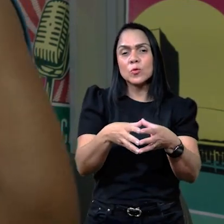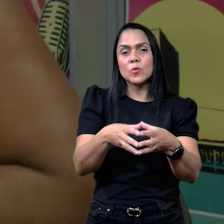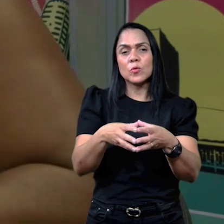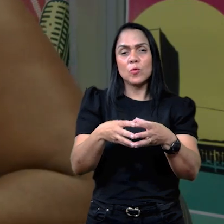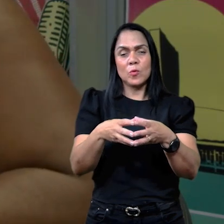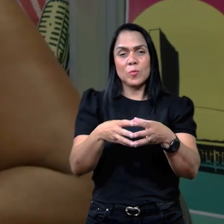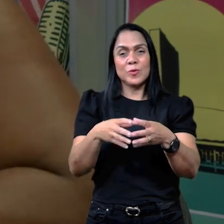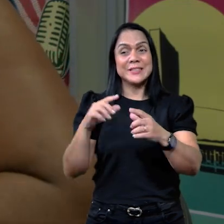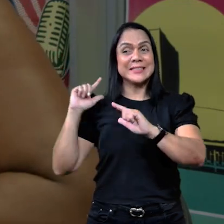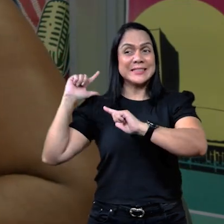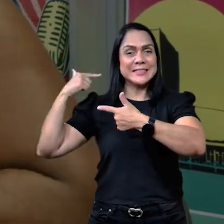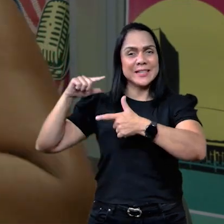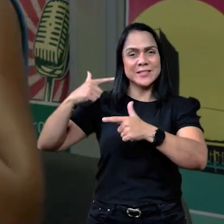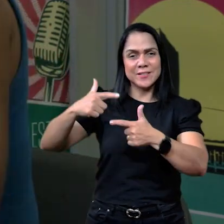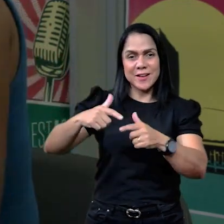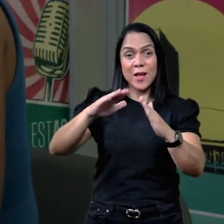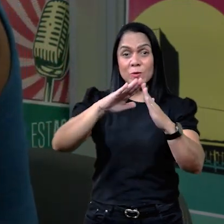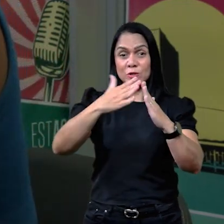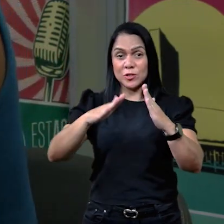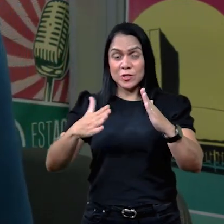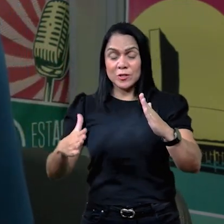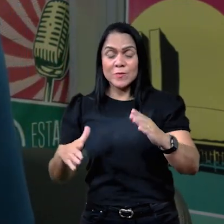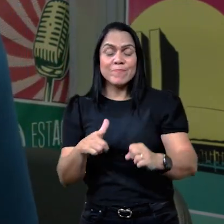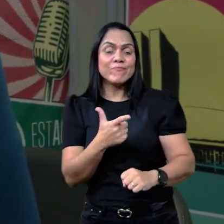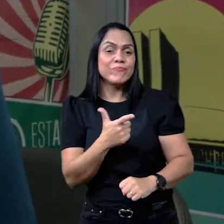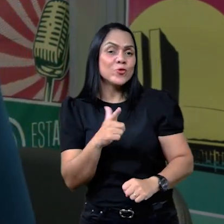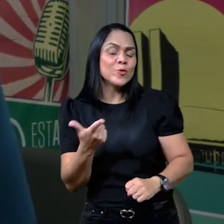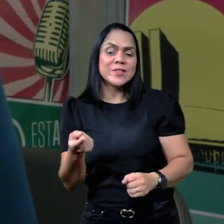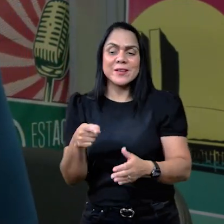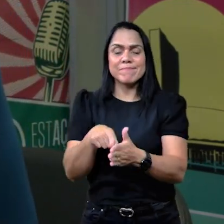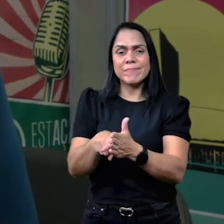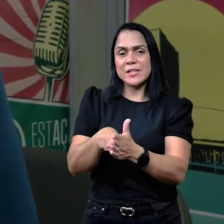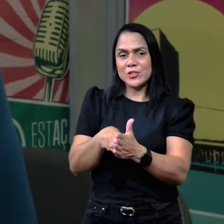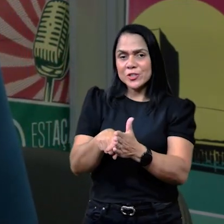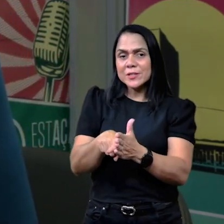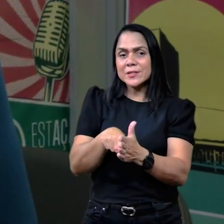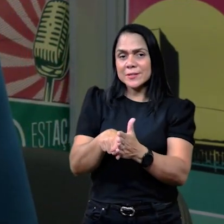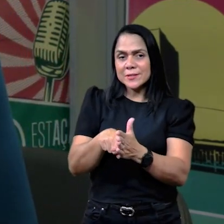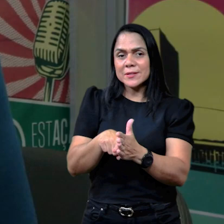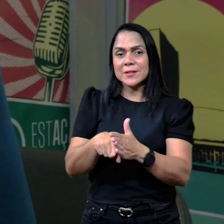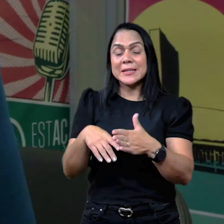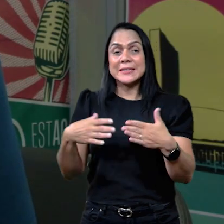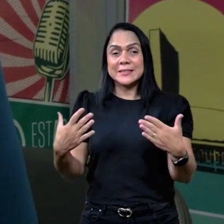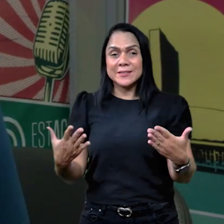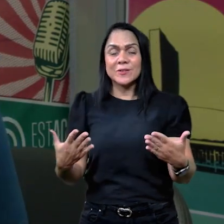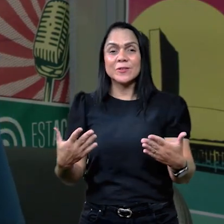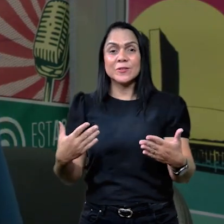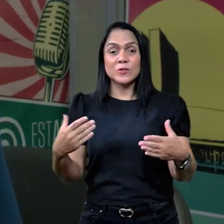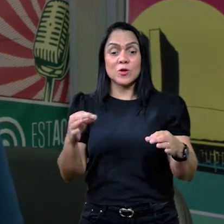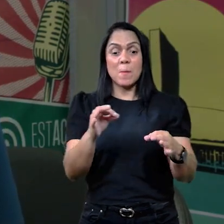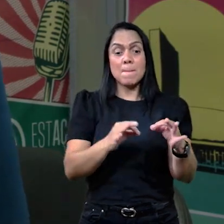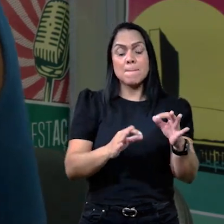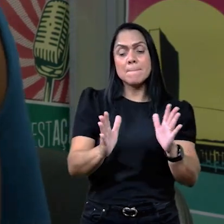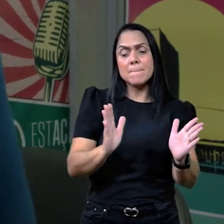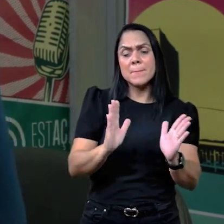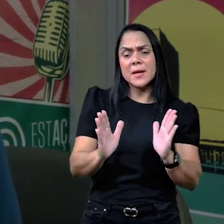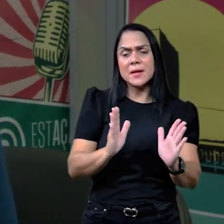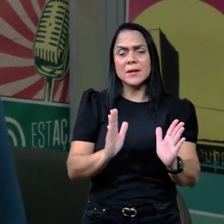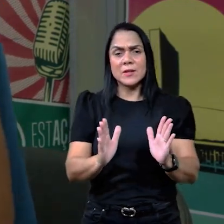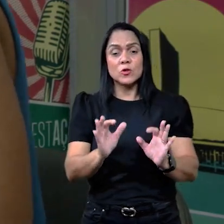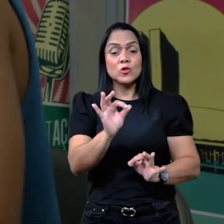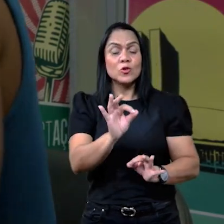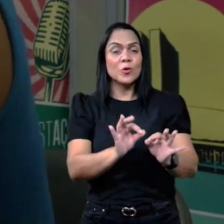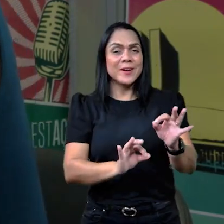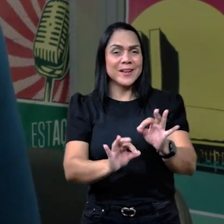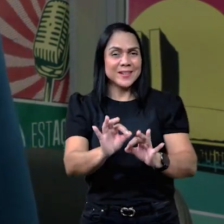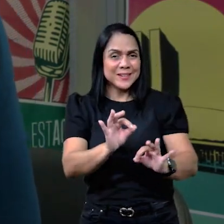e comunidade tradicional de terreiro, nós não temos esses dados. Né? Então, a gente está na fase da agenda, né? A gente está agenciando a